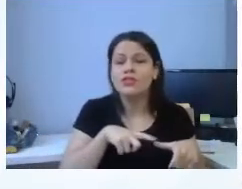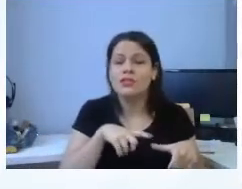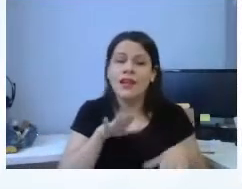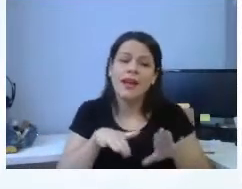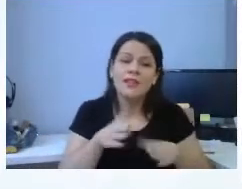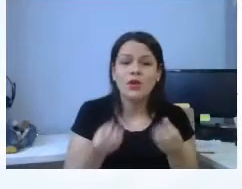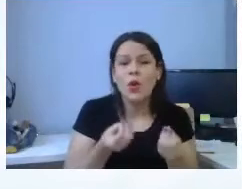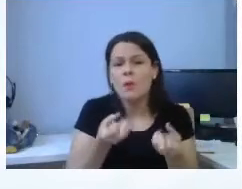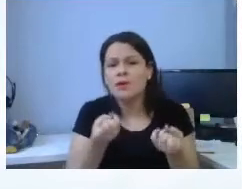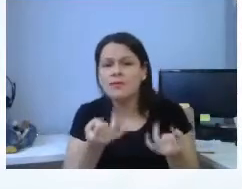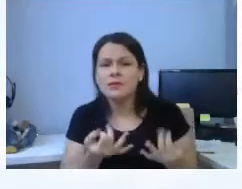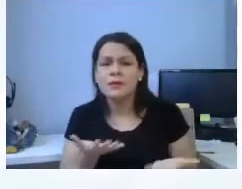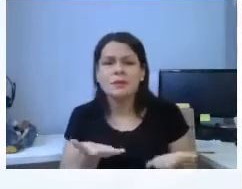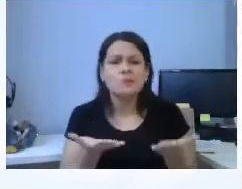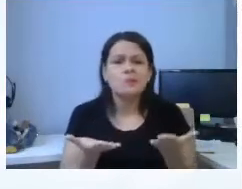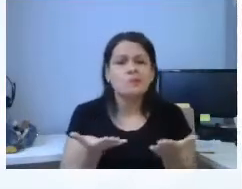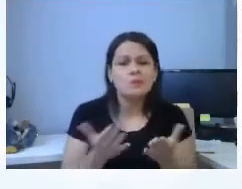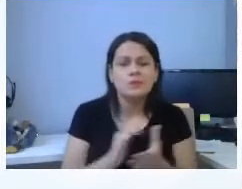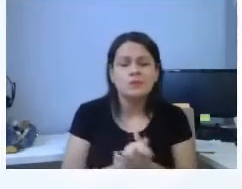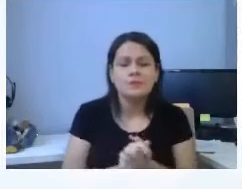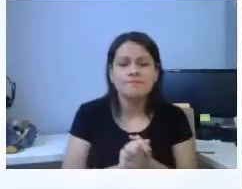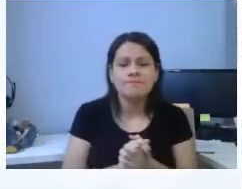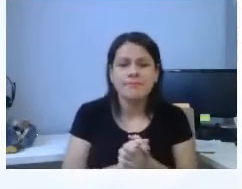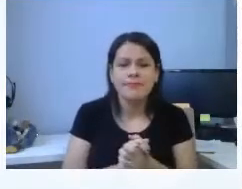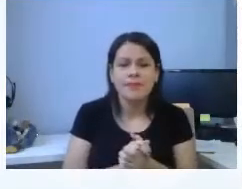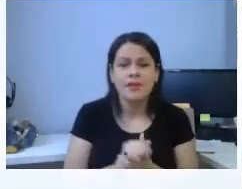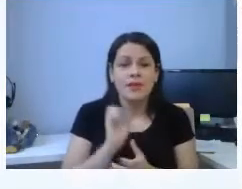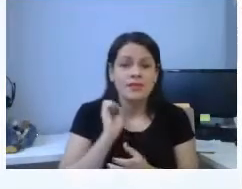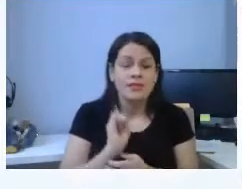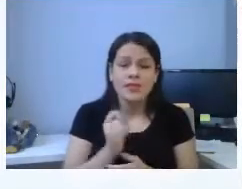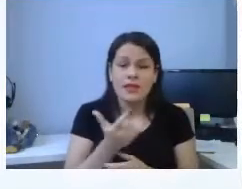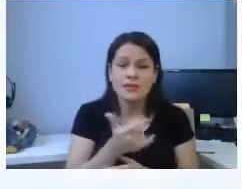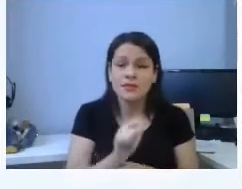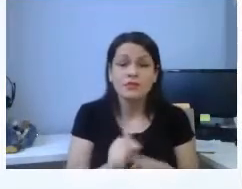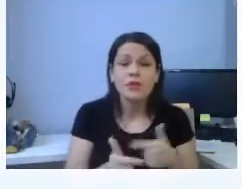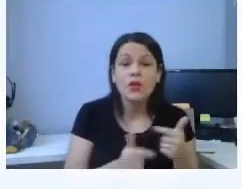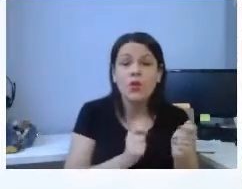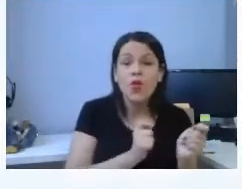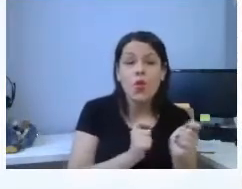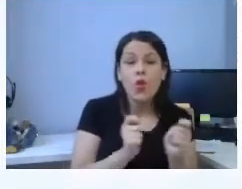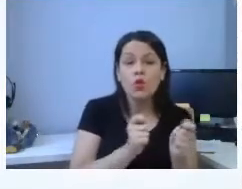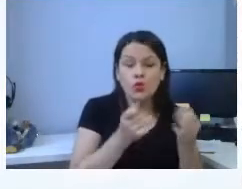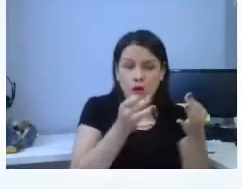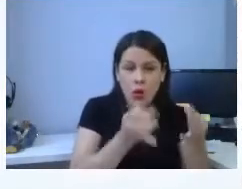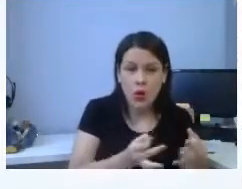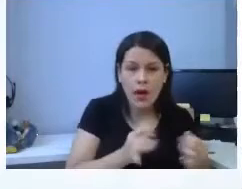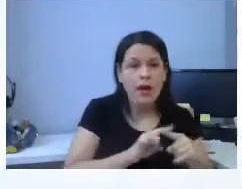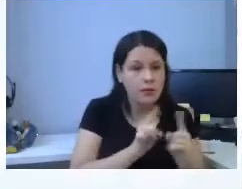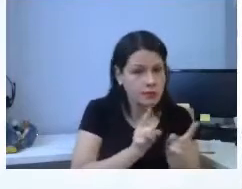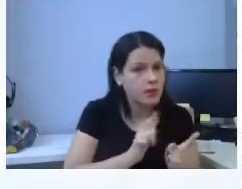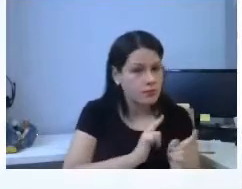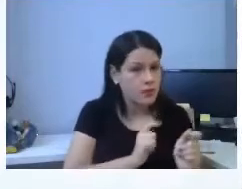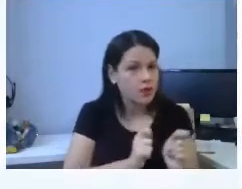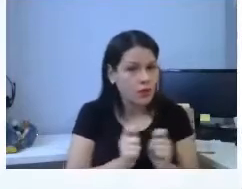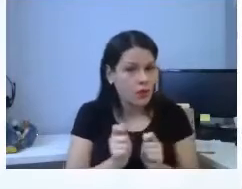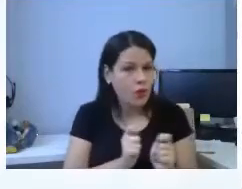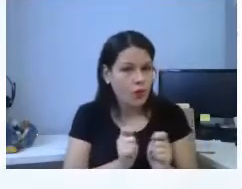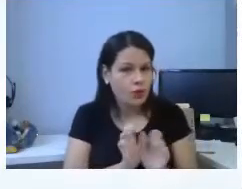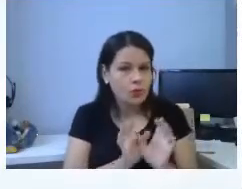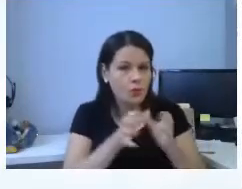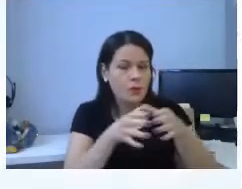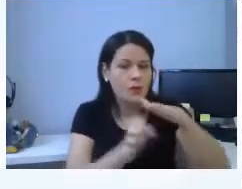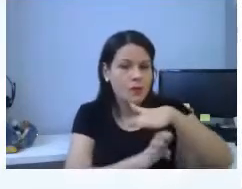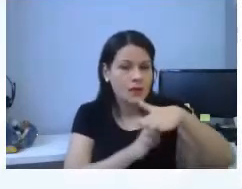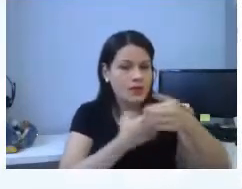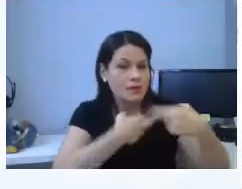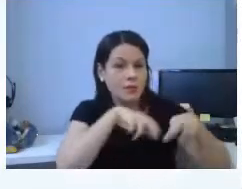vamos dizer assim, mesmo que não seja aquele controle ideal, mas ele tem um controle por parte da empresa